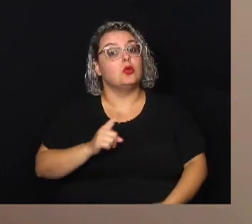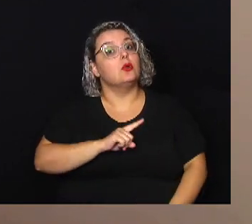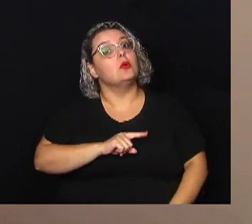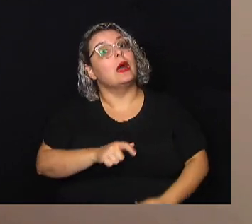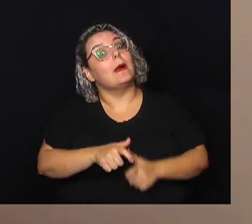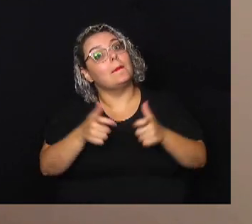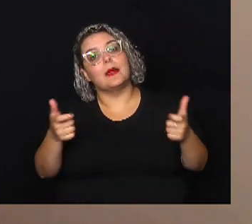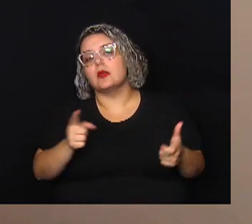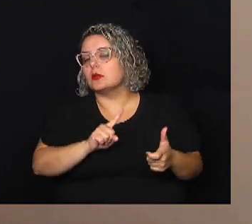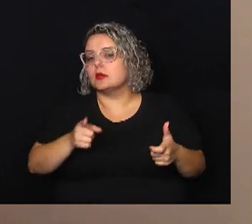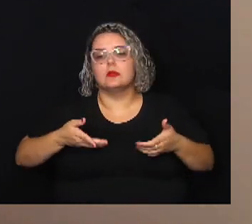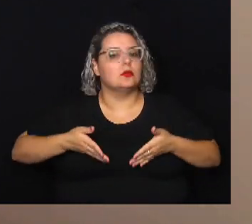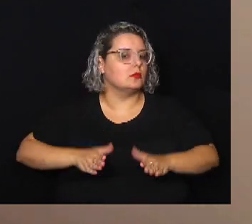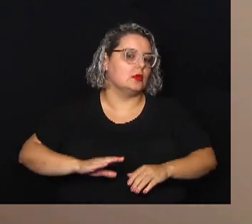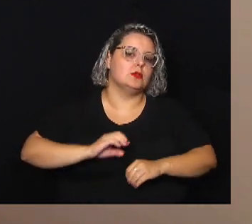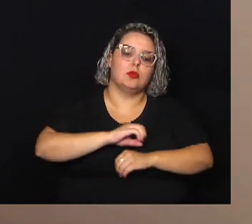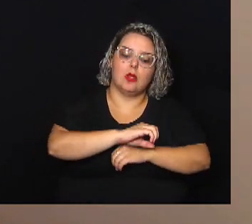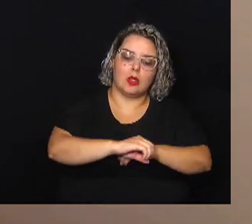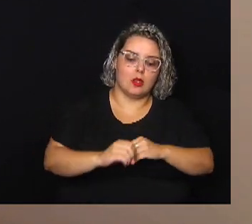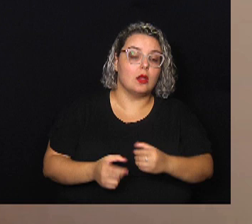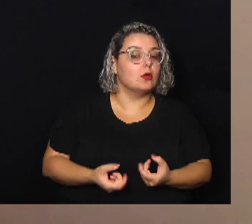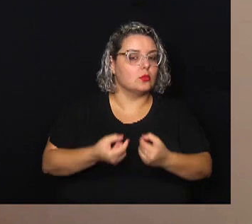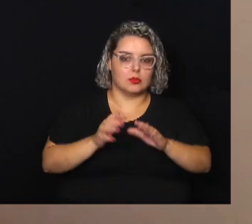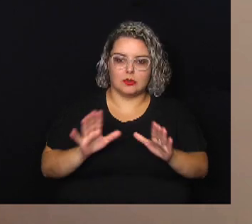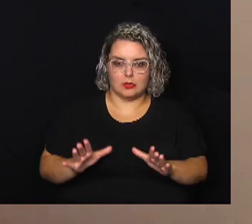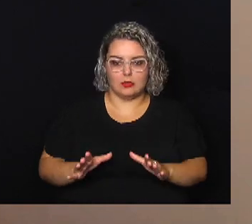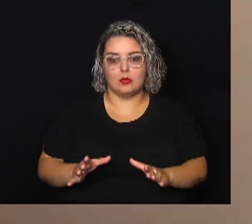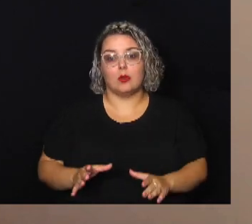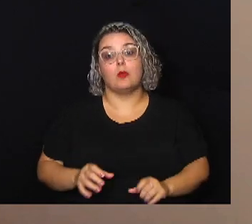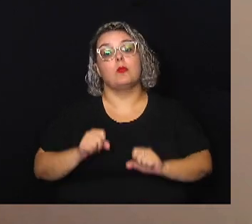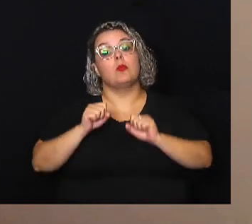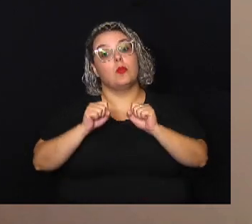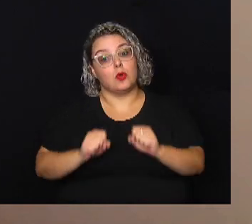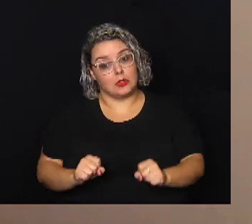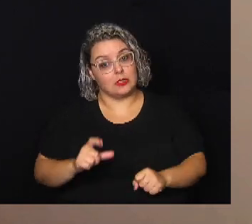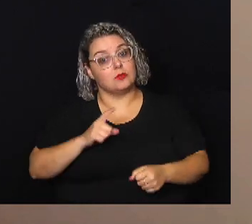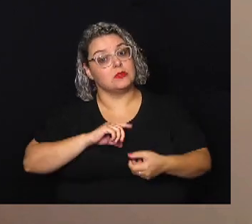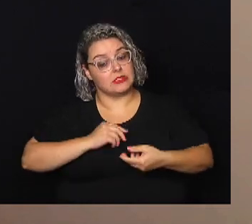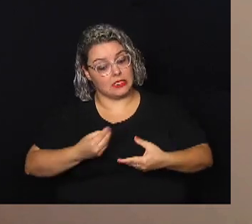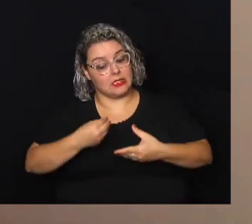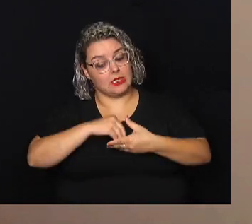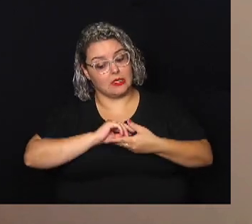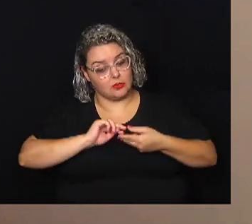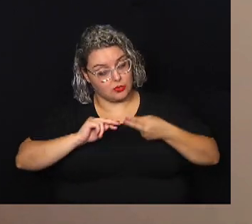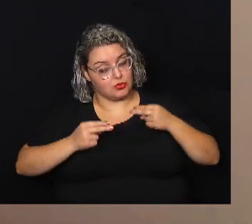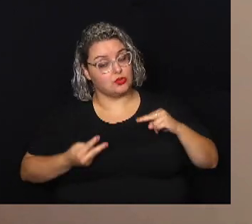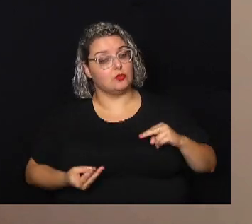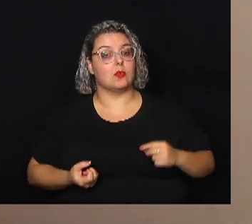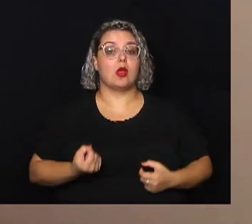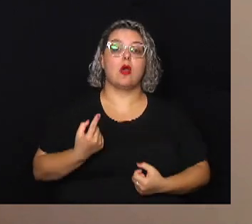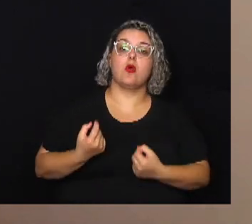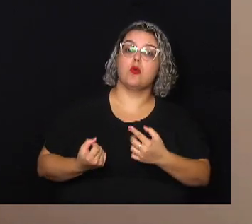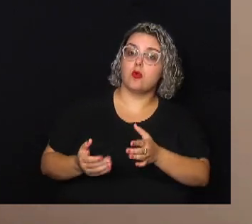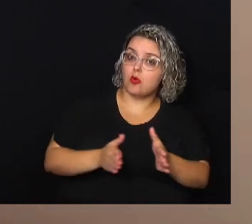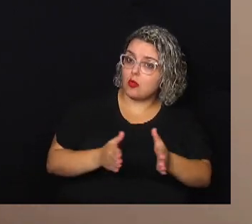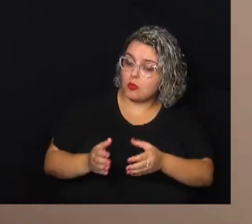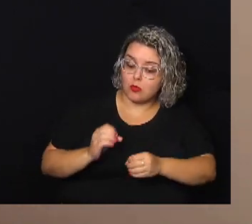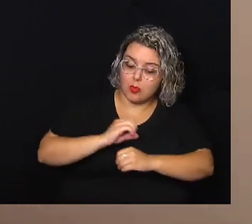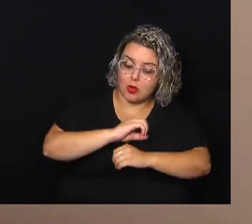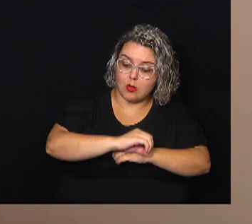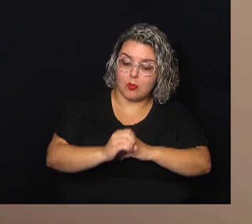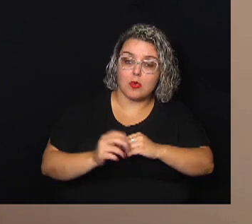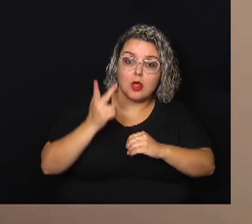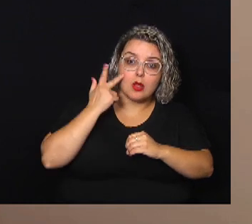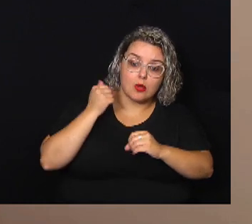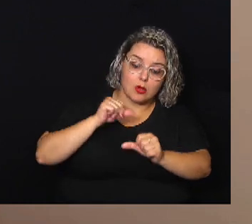células cancerígenas. Ou nós temos uma predisposição genética para que em algum momento uma célula normal nossa